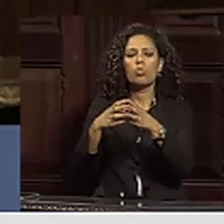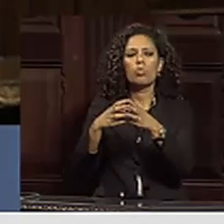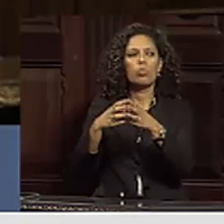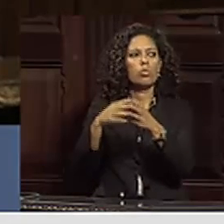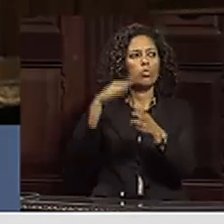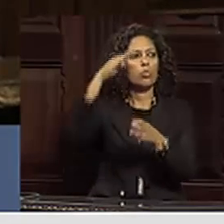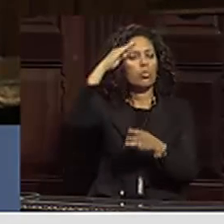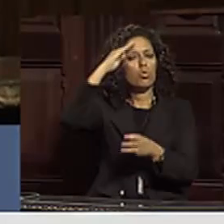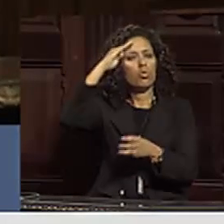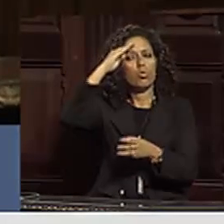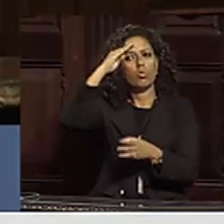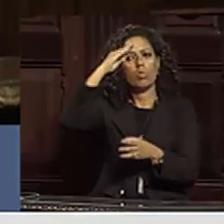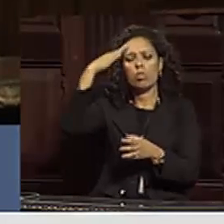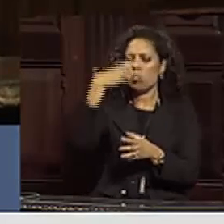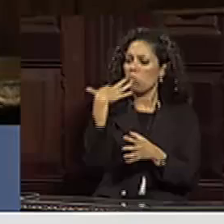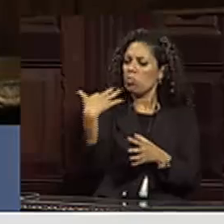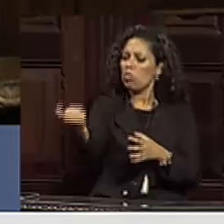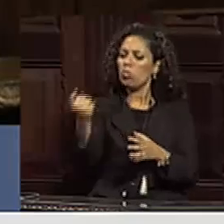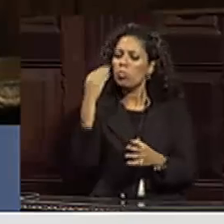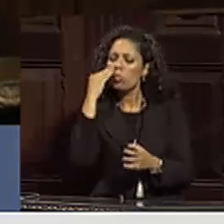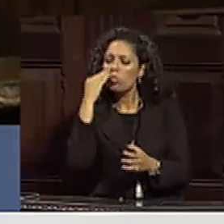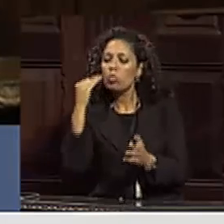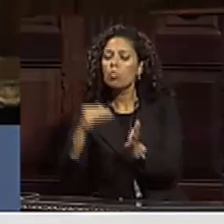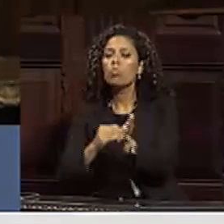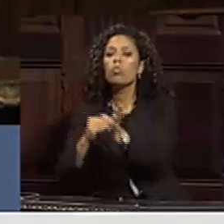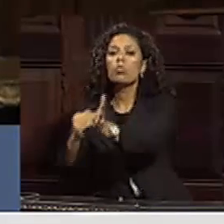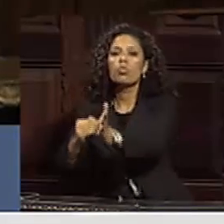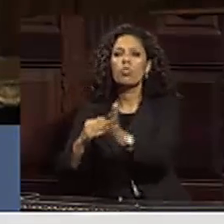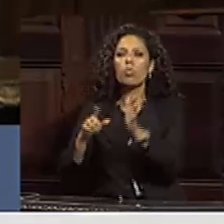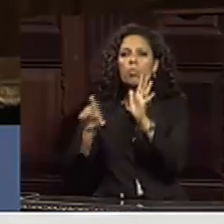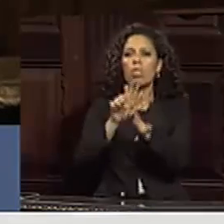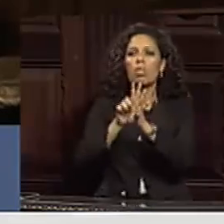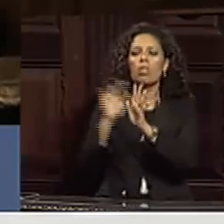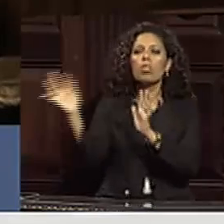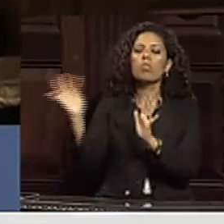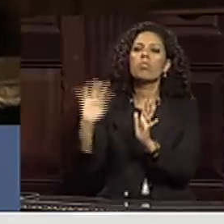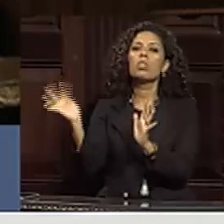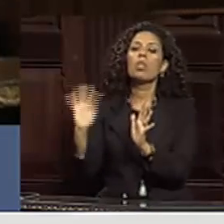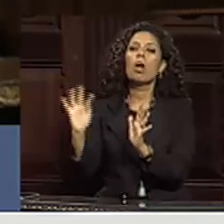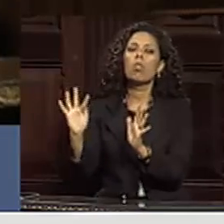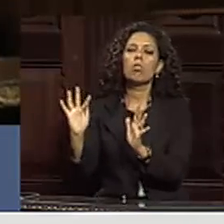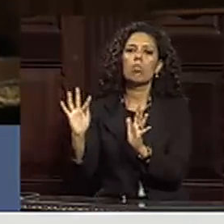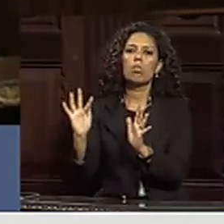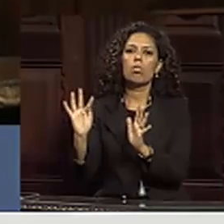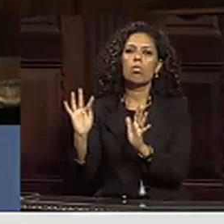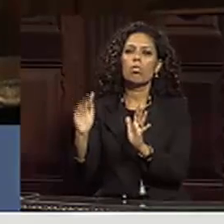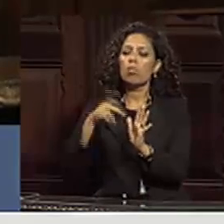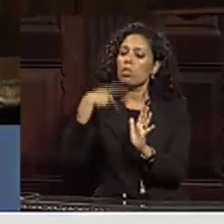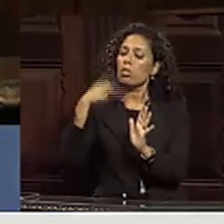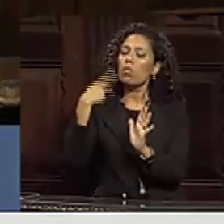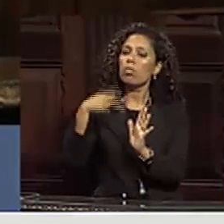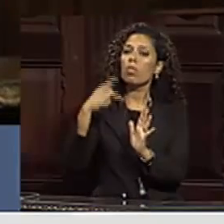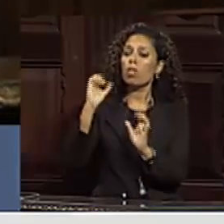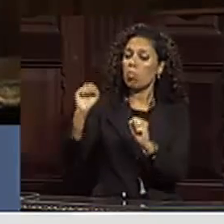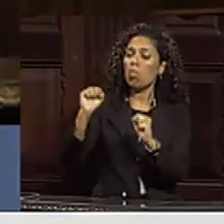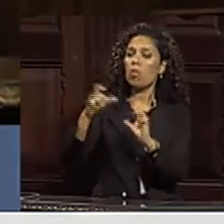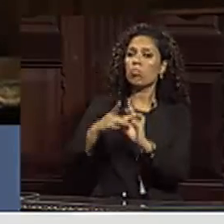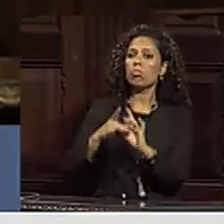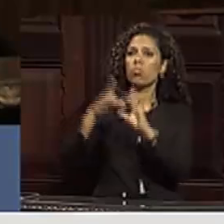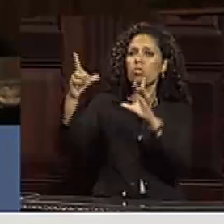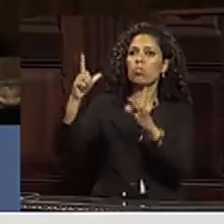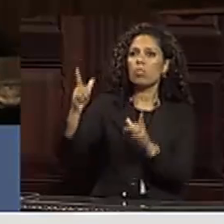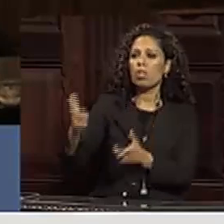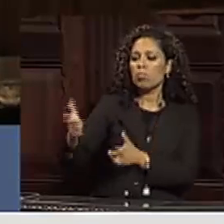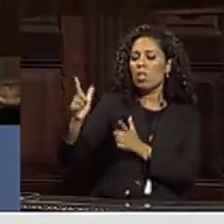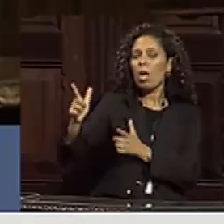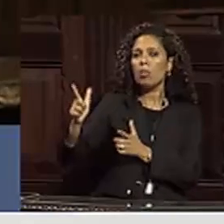lei federal que já está regulado o porte de arma para os guardas municipais. Não é uma